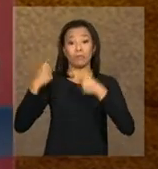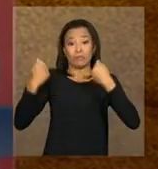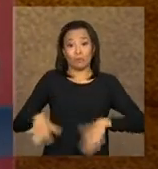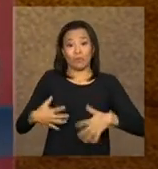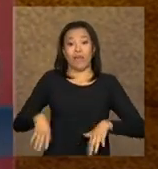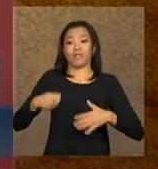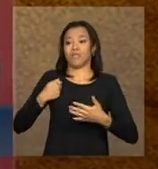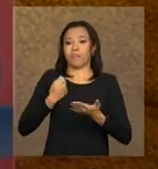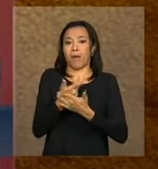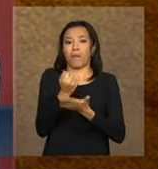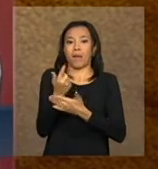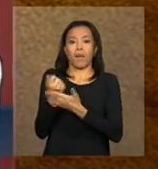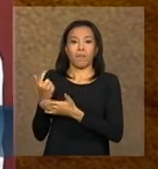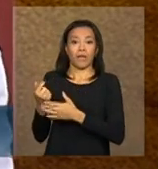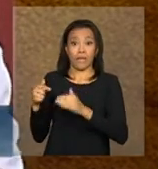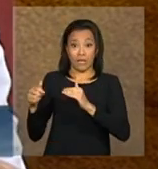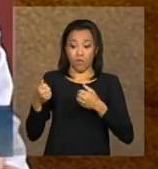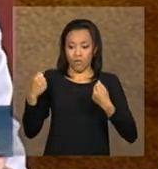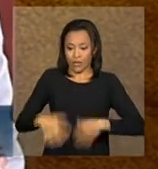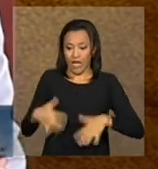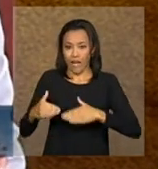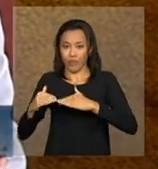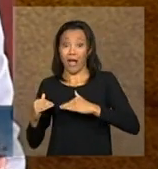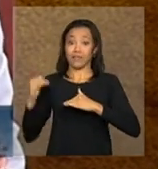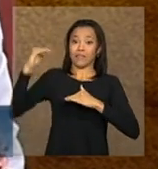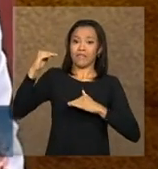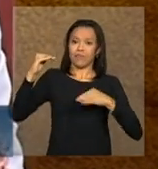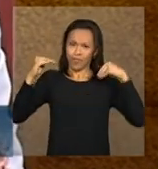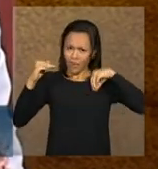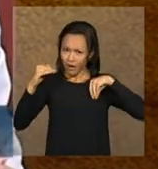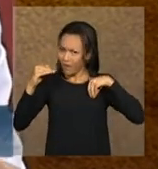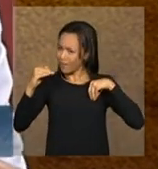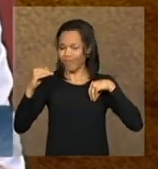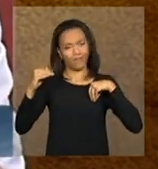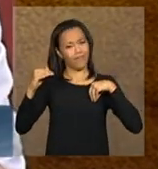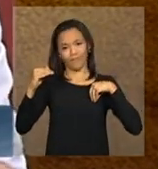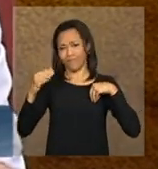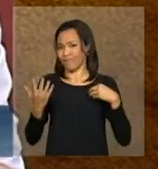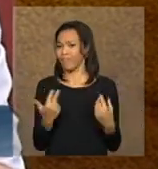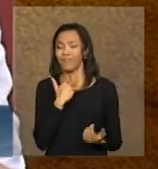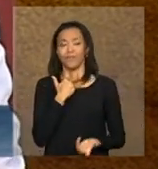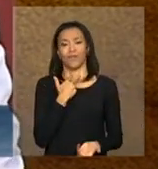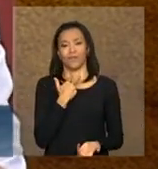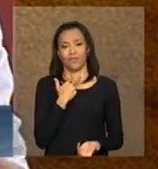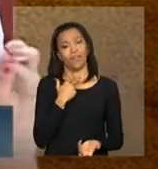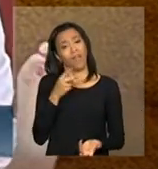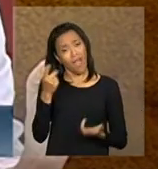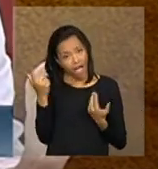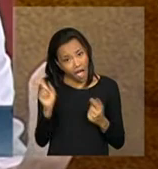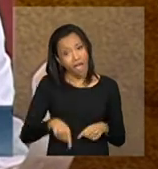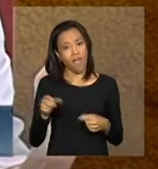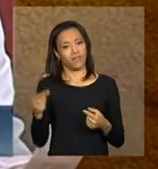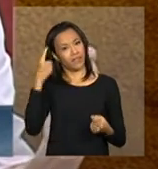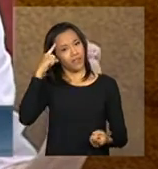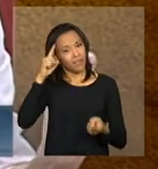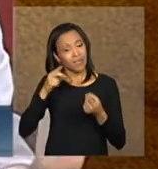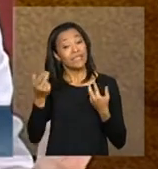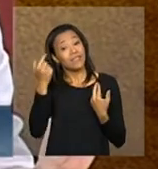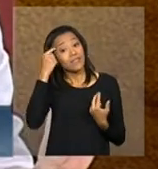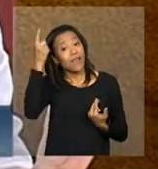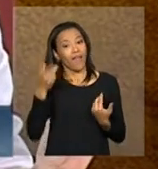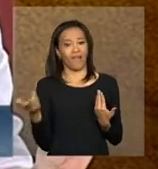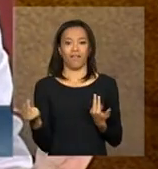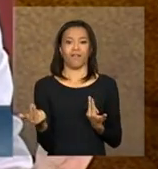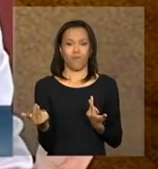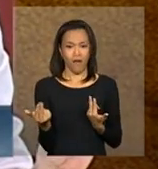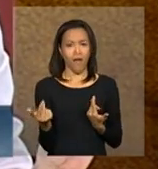temos que fazer. As despesas não podem ser maior do que o nosso salário, certo? Então, é assim mesmo, é essa lógica que funciona no